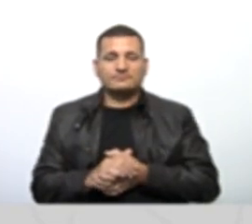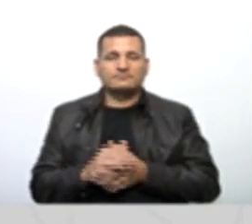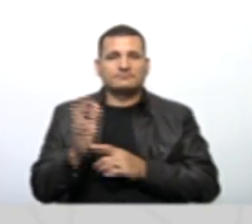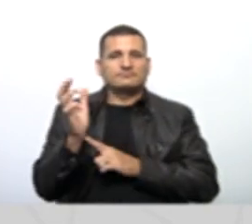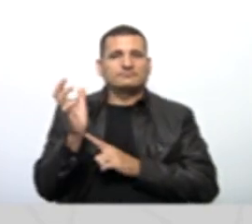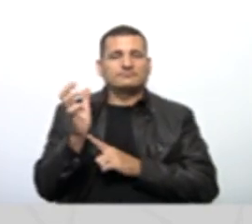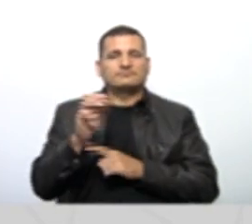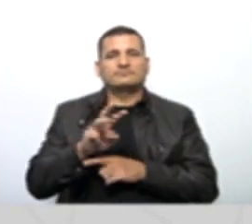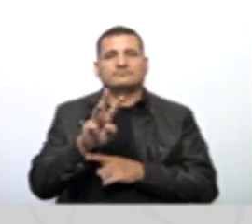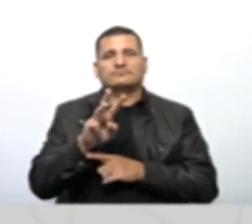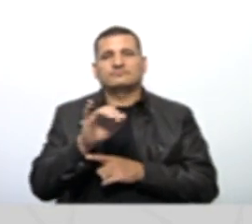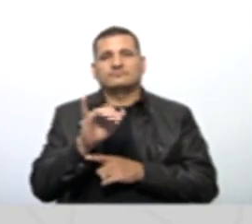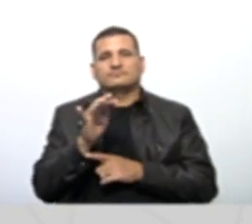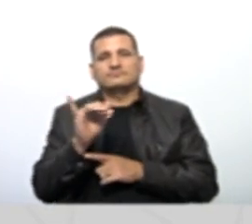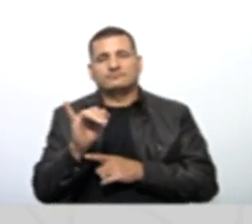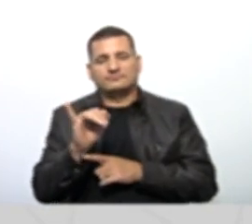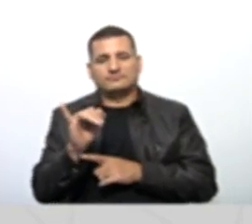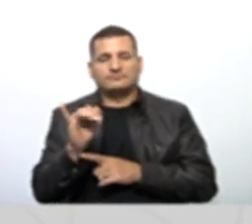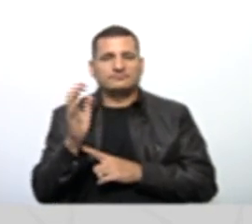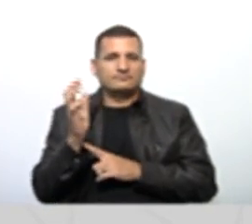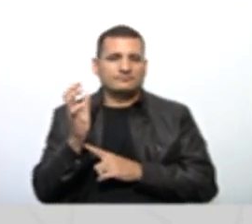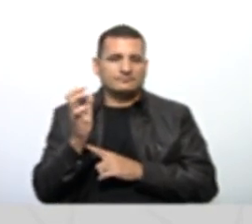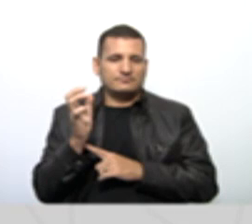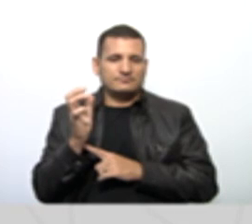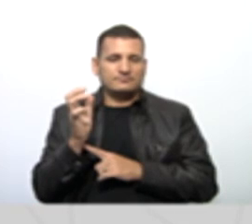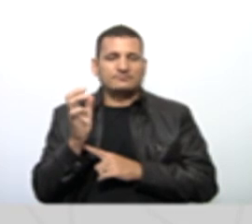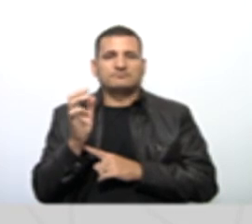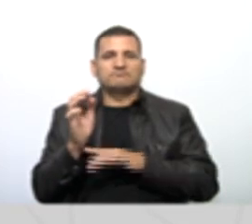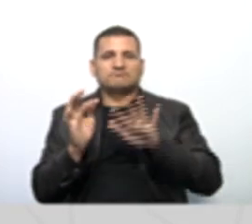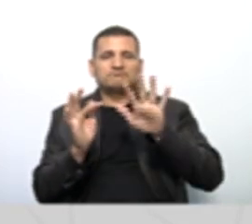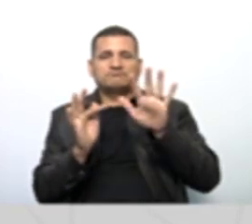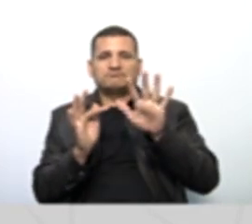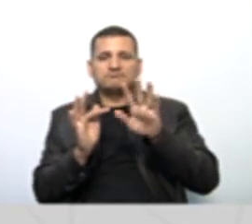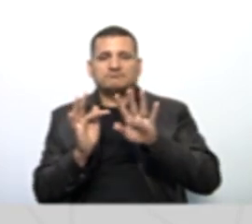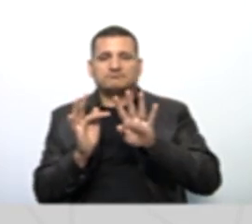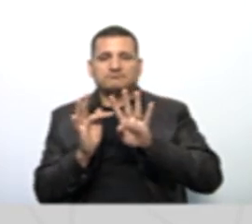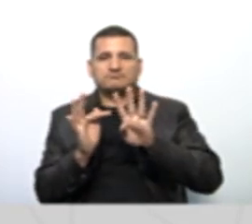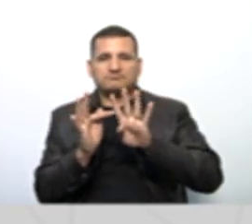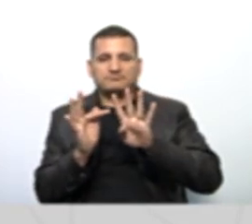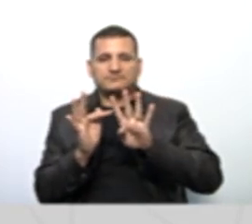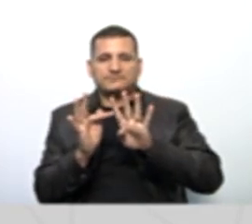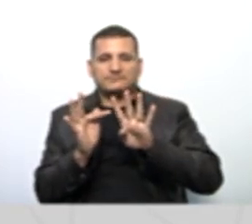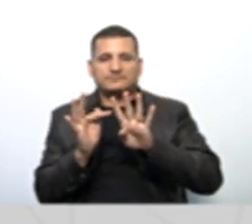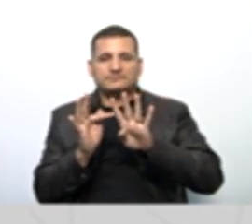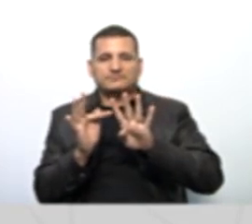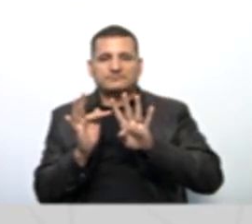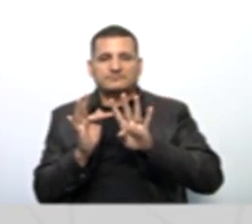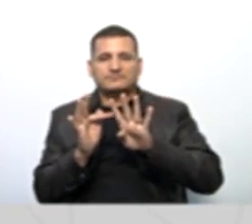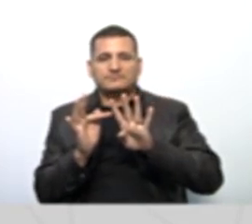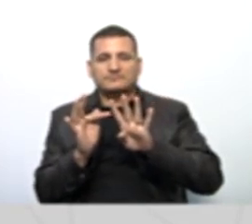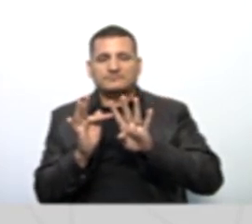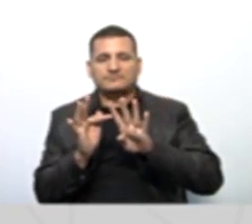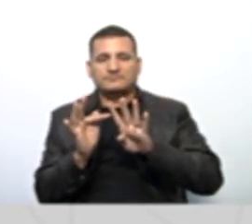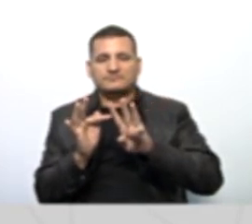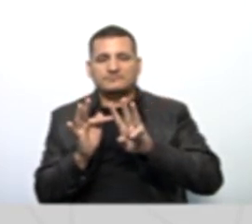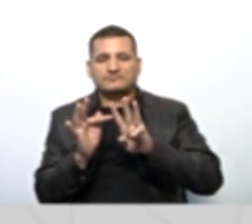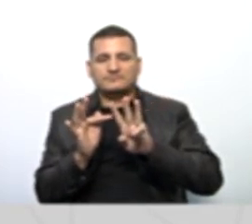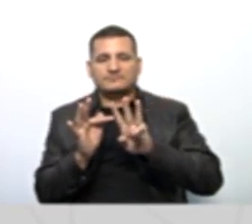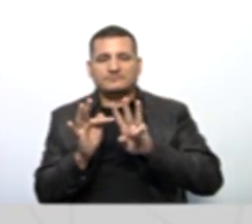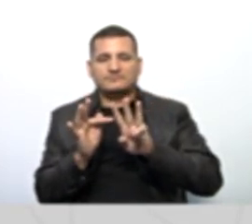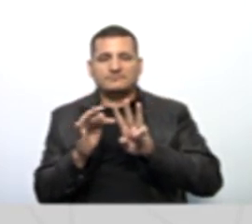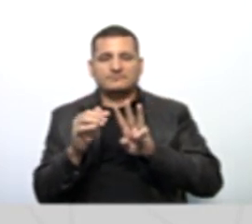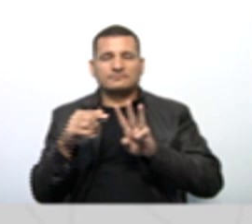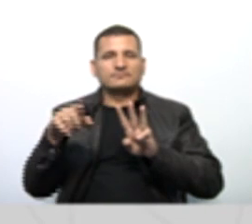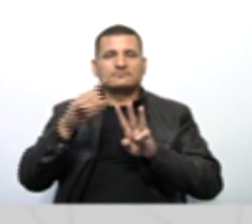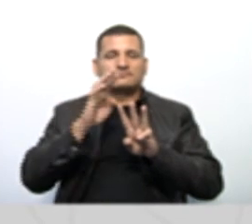o que a gente usa é o nosso dia a dia o acesso se dá por um ponto é conhecido como hot spot seja útil muito em